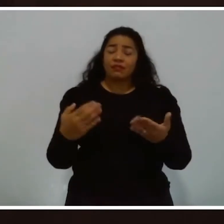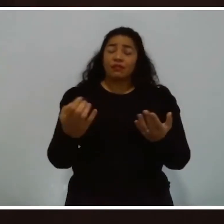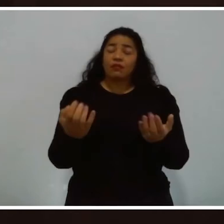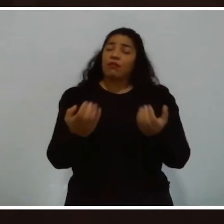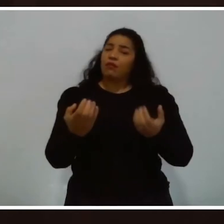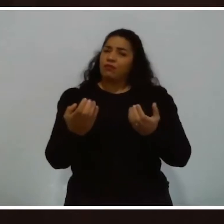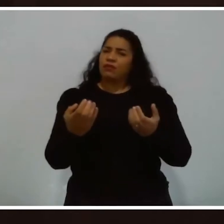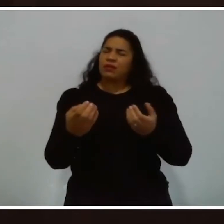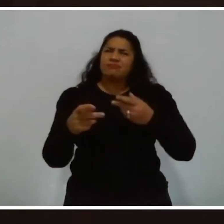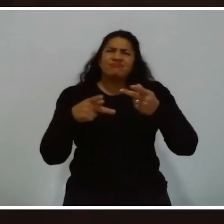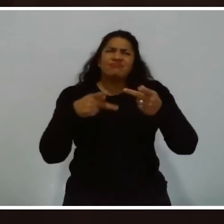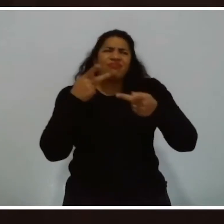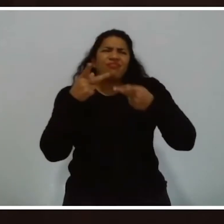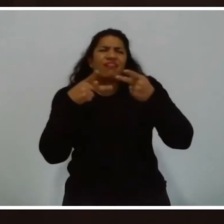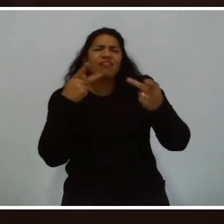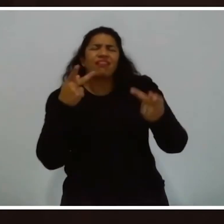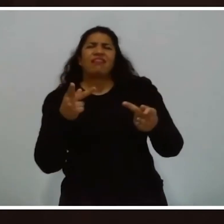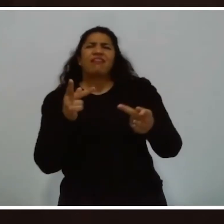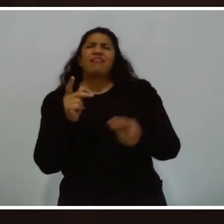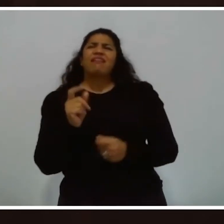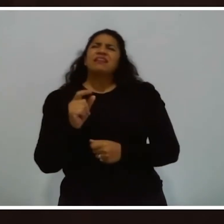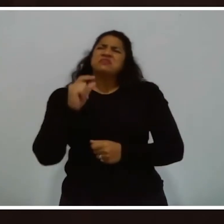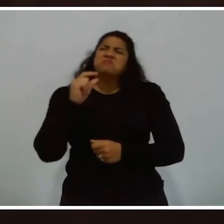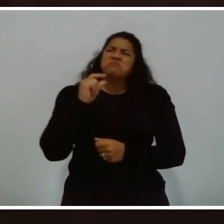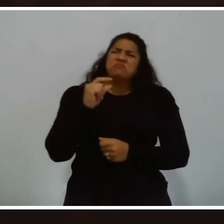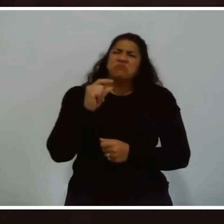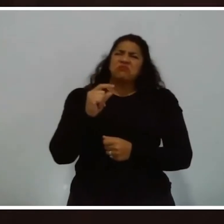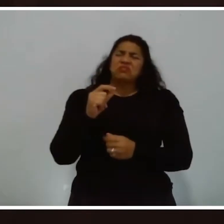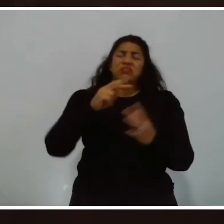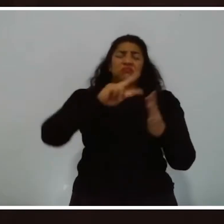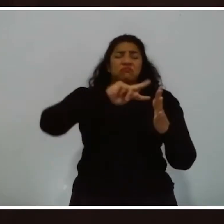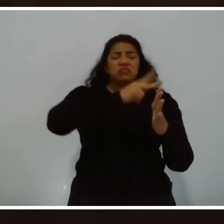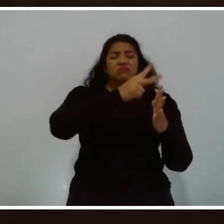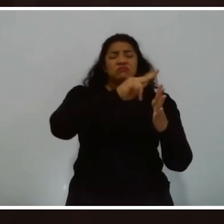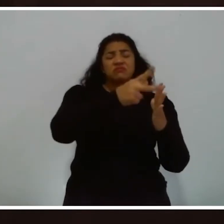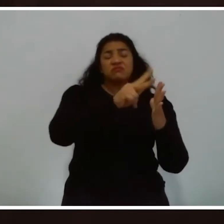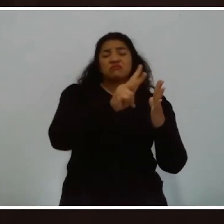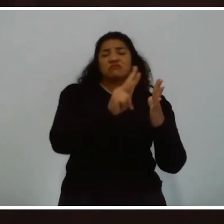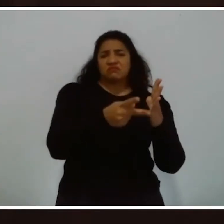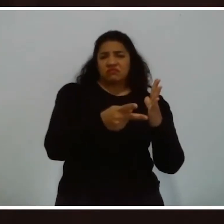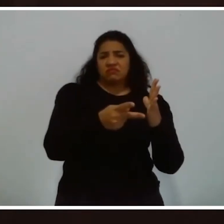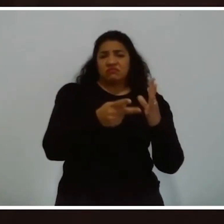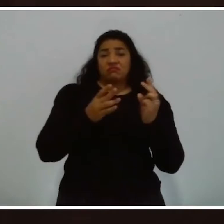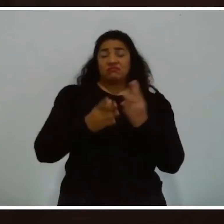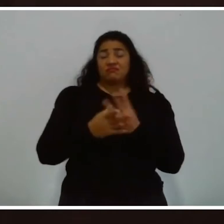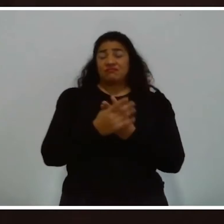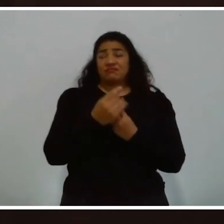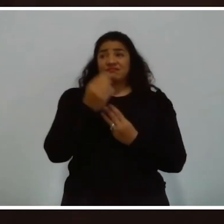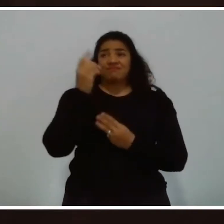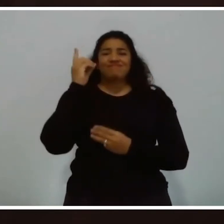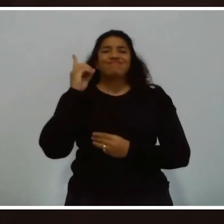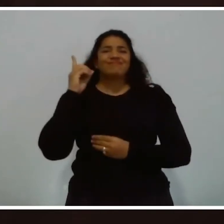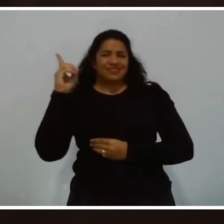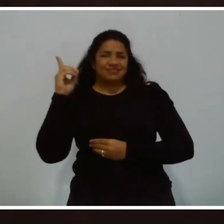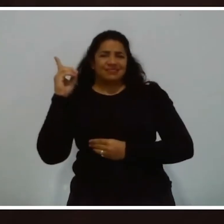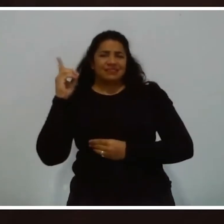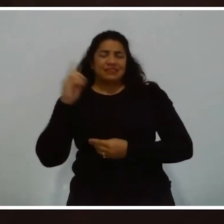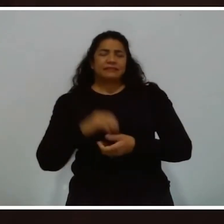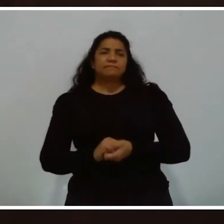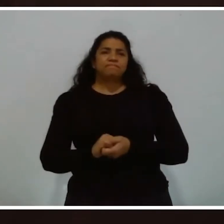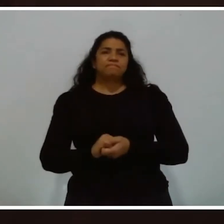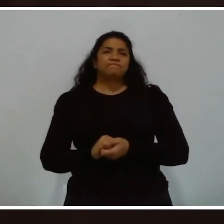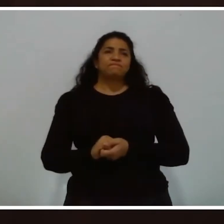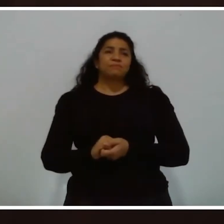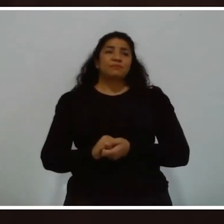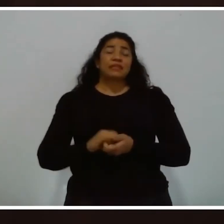as heresias referentes à Trindade. Começaram a correr já no final do primeiro século, no